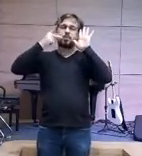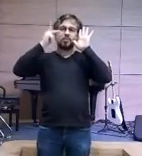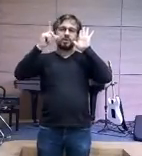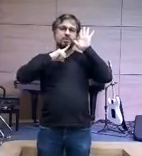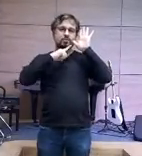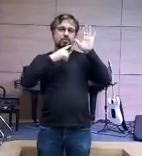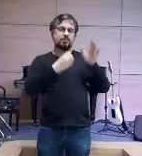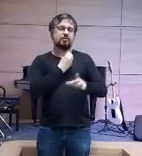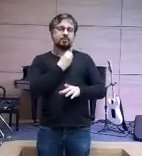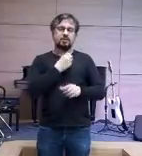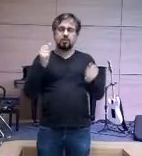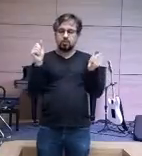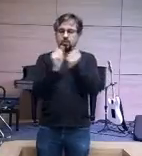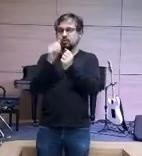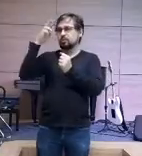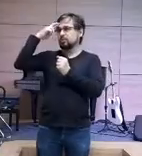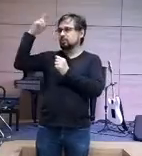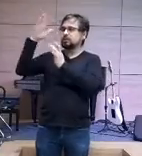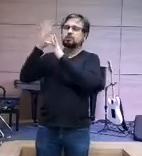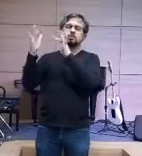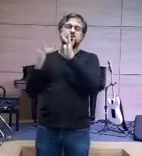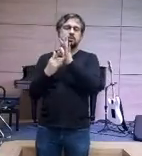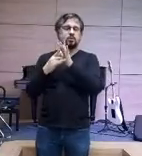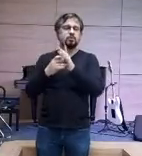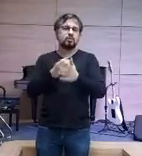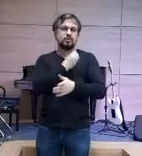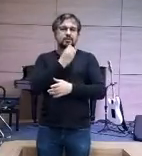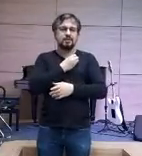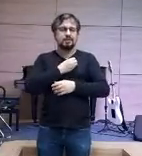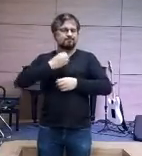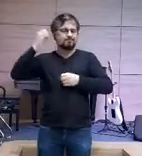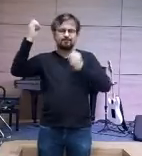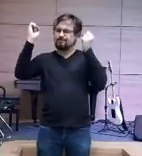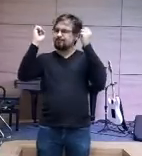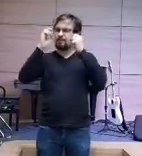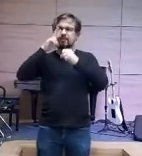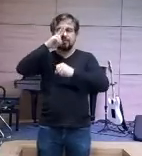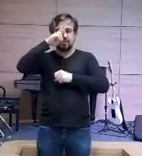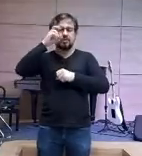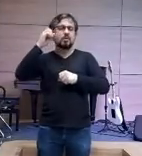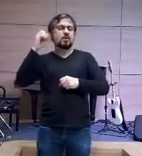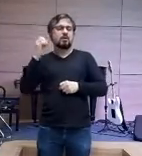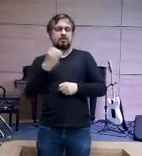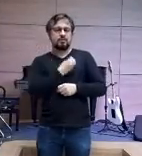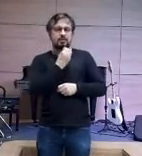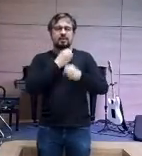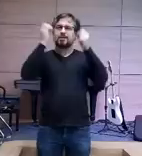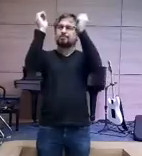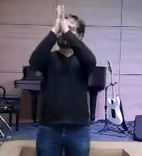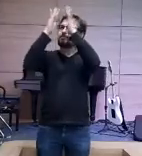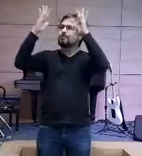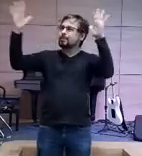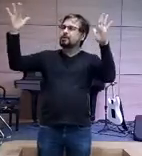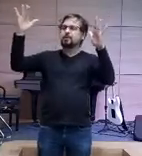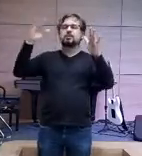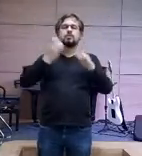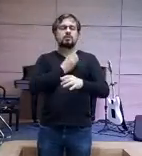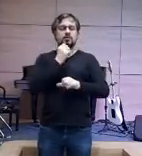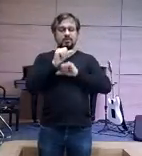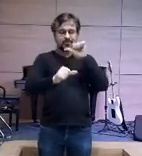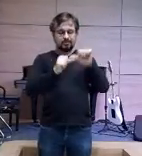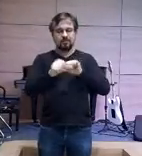de ter uma vida Radiante pela presença dele com certeza de que é possível viver uma vida